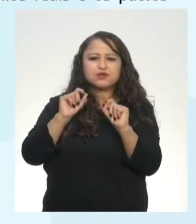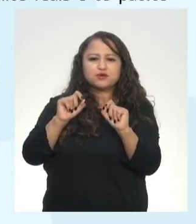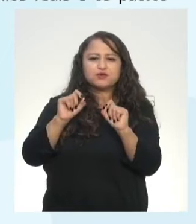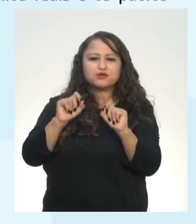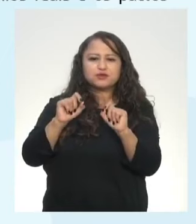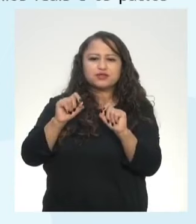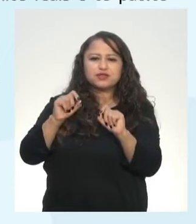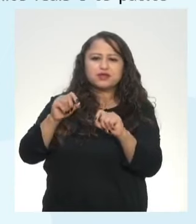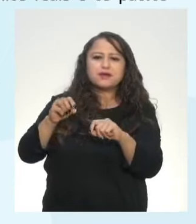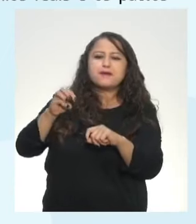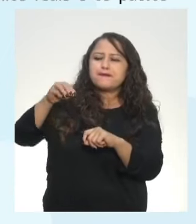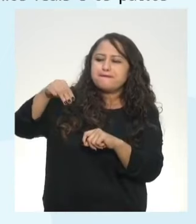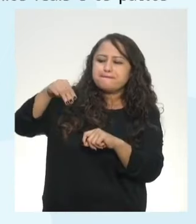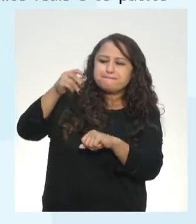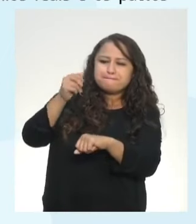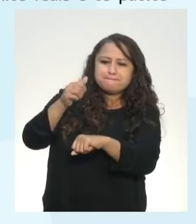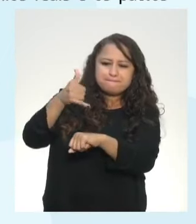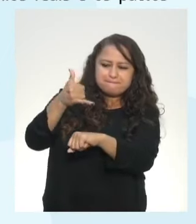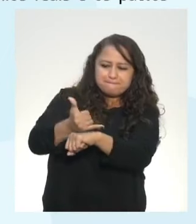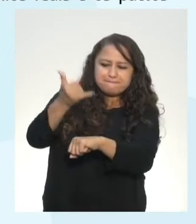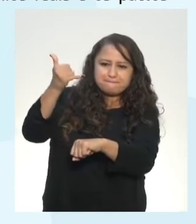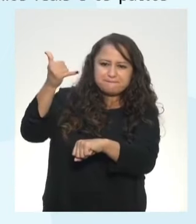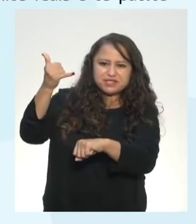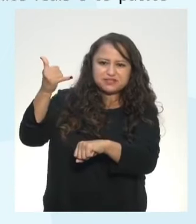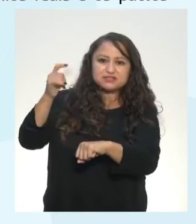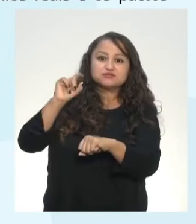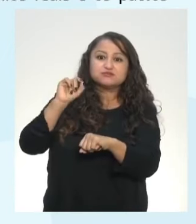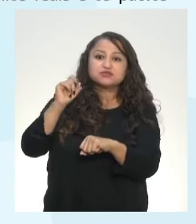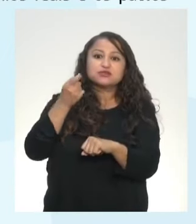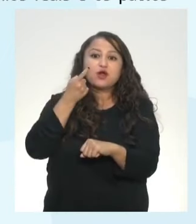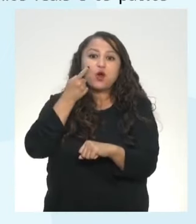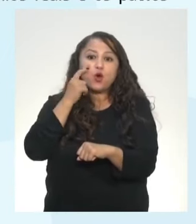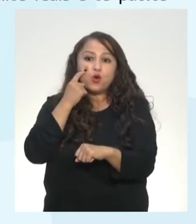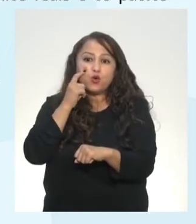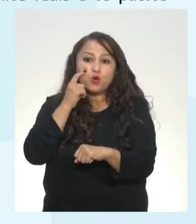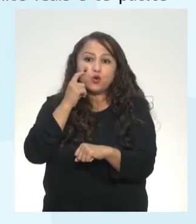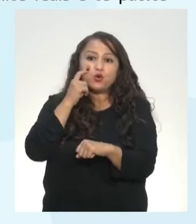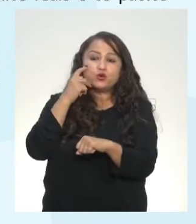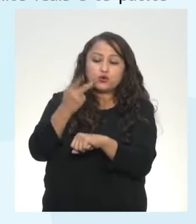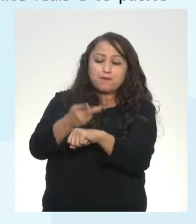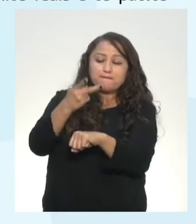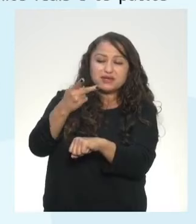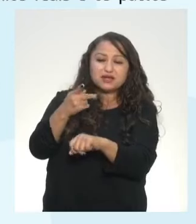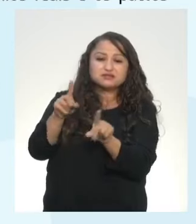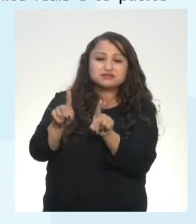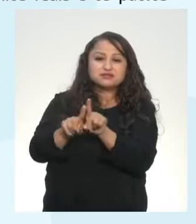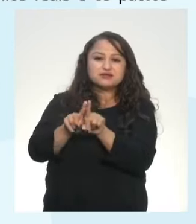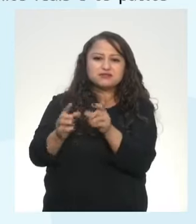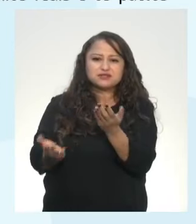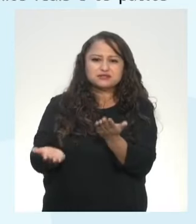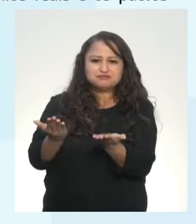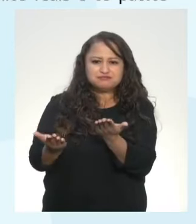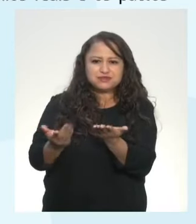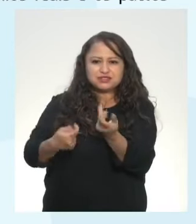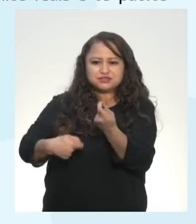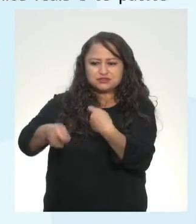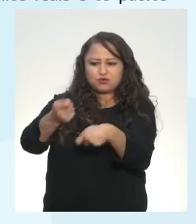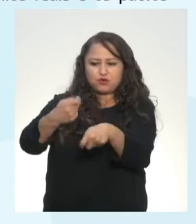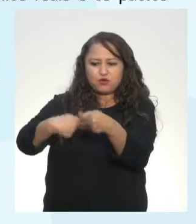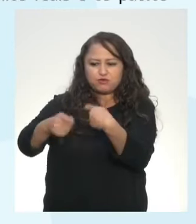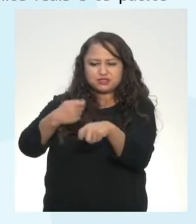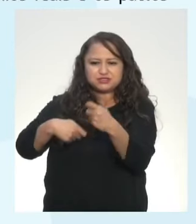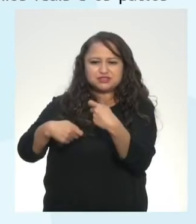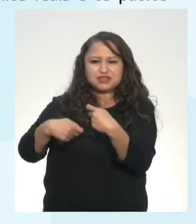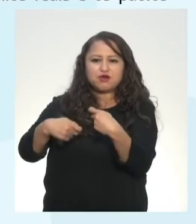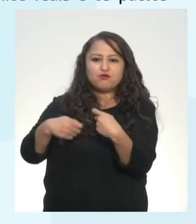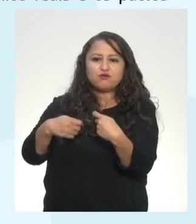o metalismo, acúmulo de metais preciosos, ouro e prata, a balança comercial favorável, que